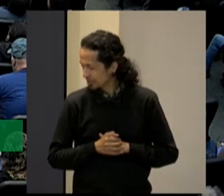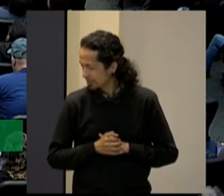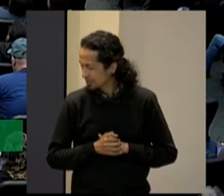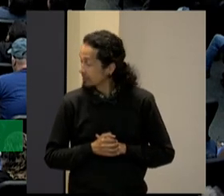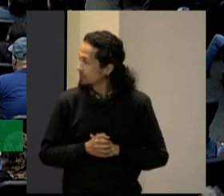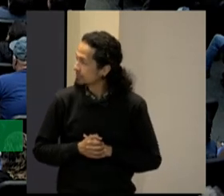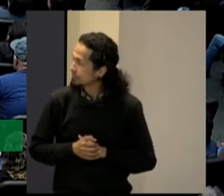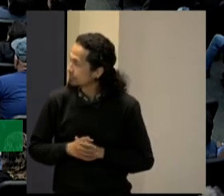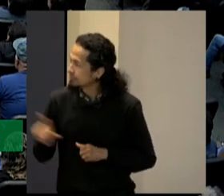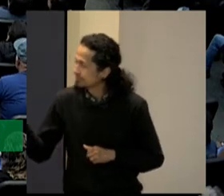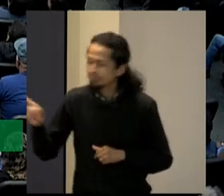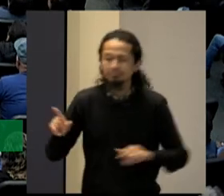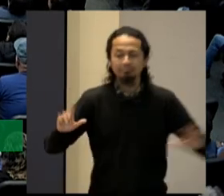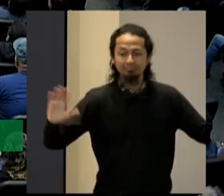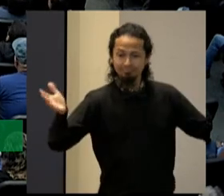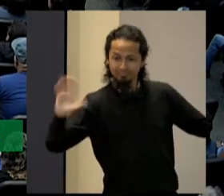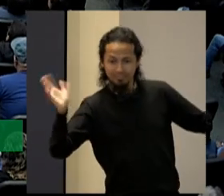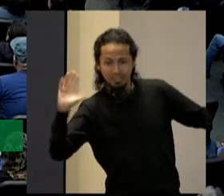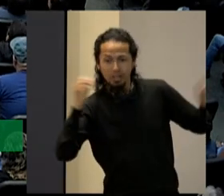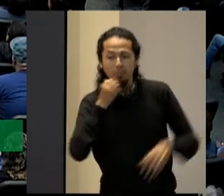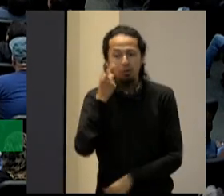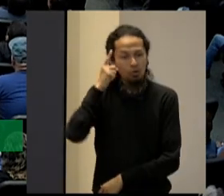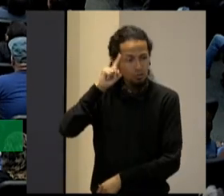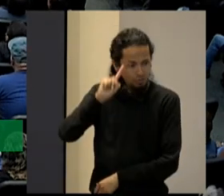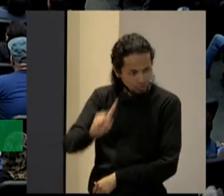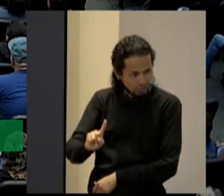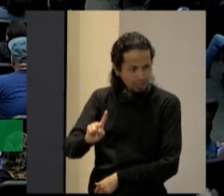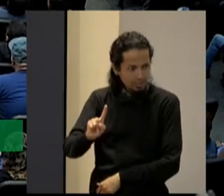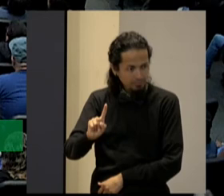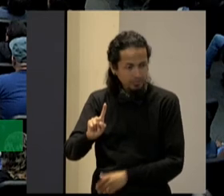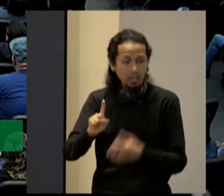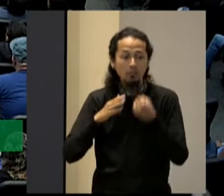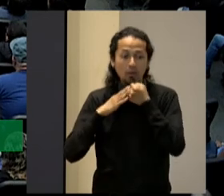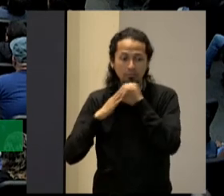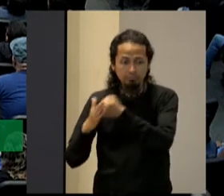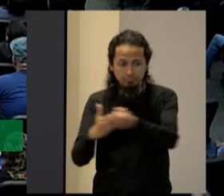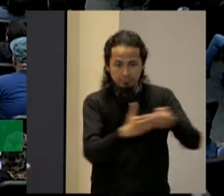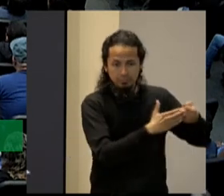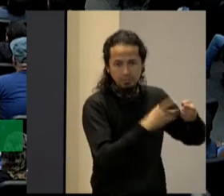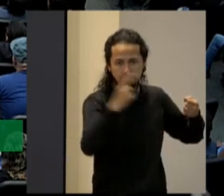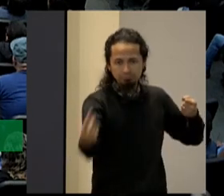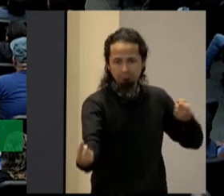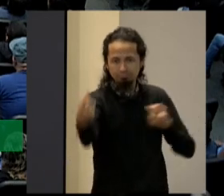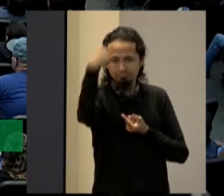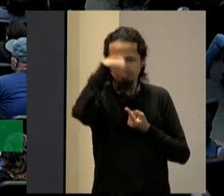Bom dia. Vou falar fora do microfone para vocês me localizarem.